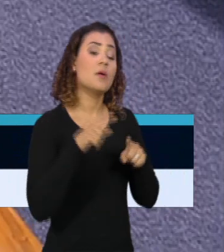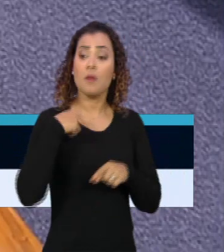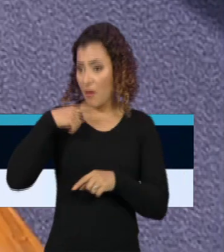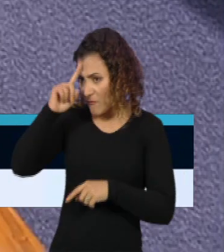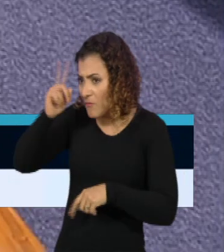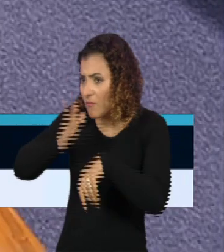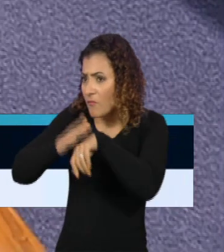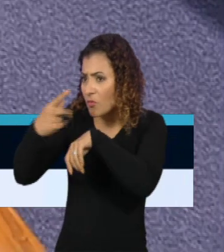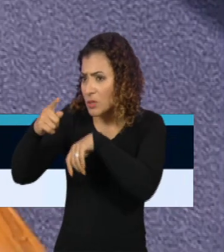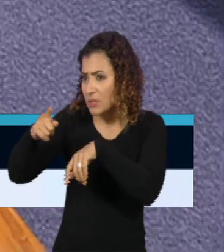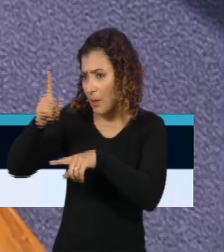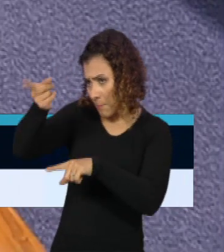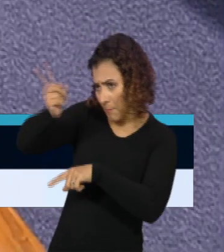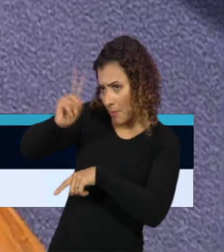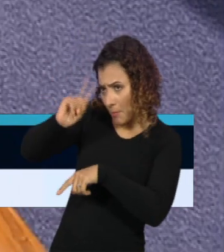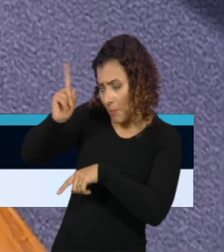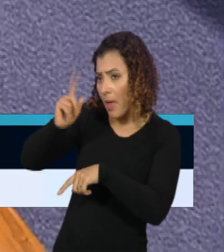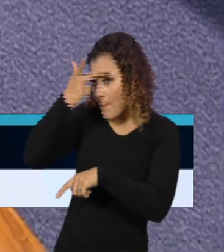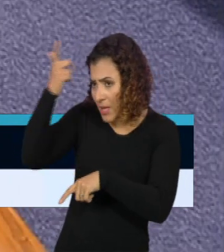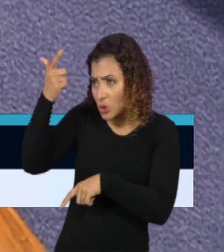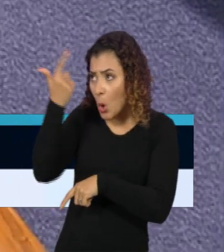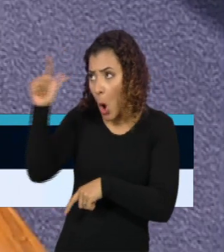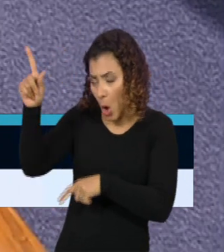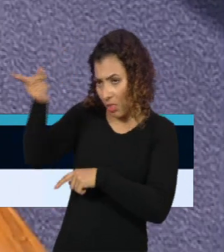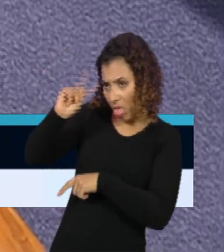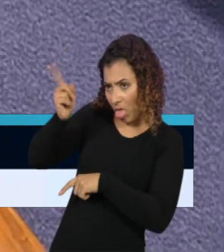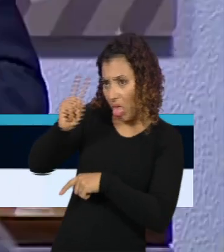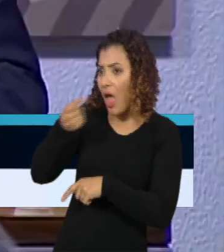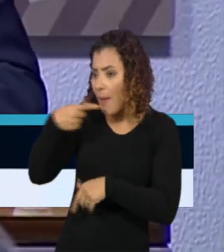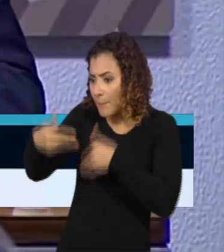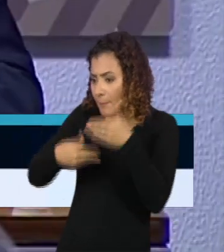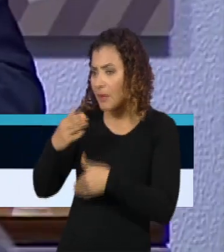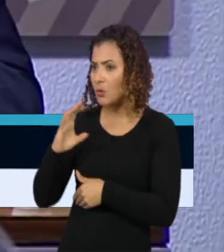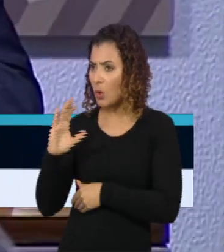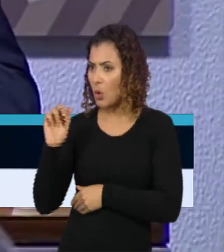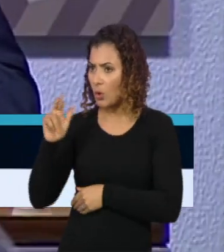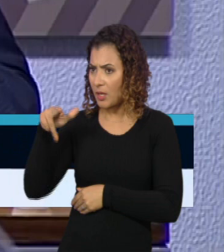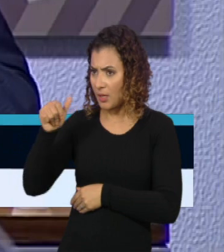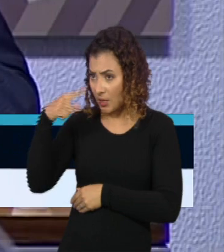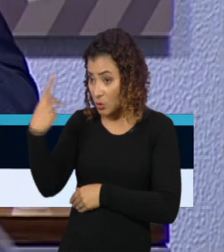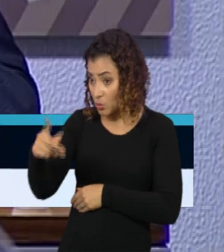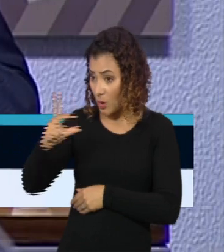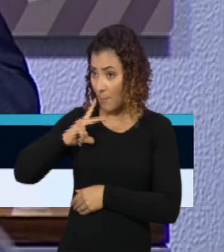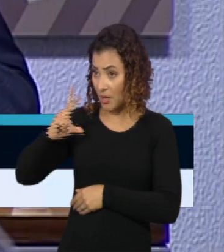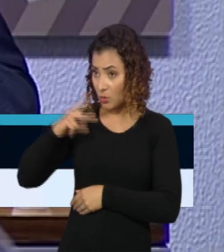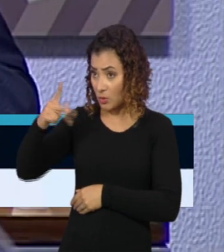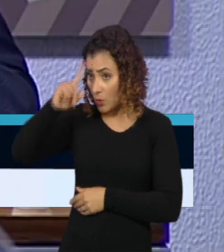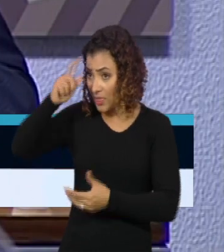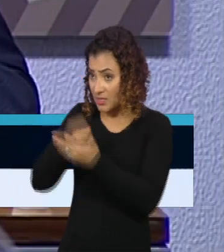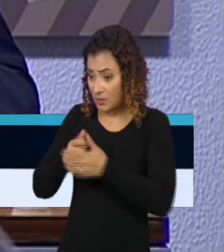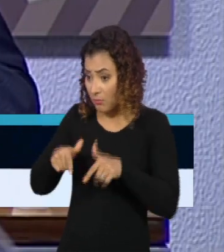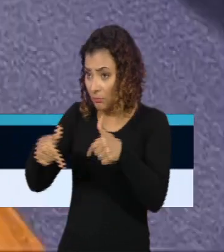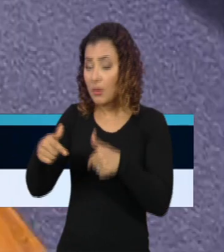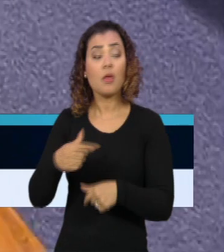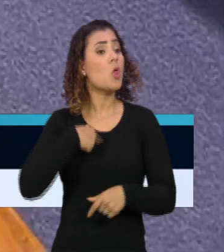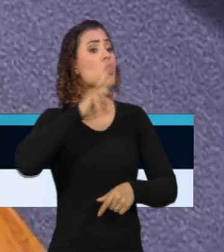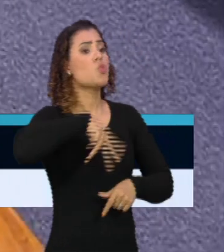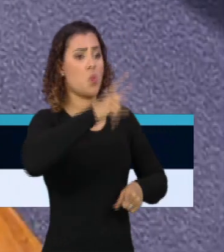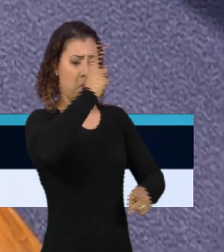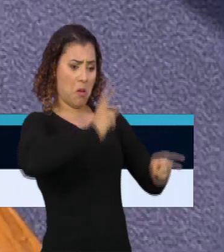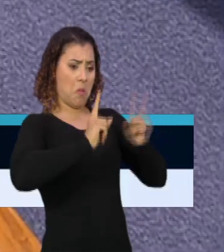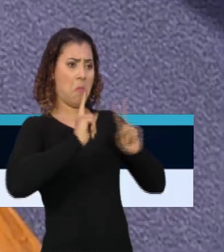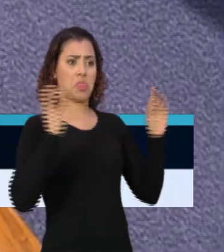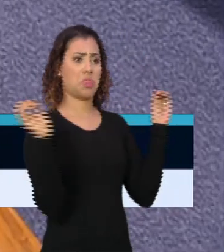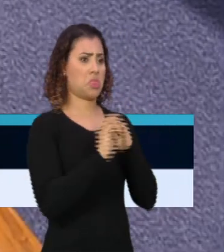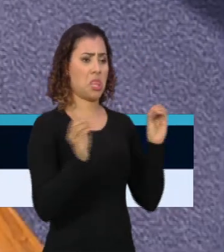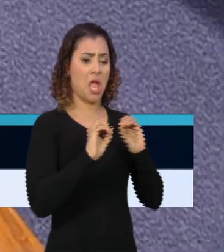ordem para fazer a defesa do uso da cloroquina não foi uma iniciativa sua pessoal nunca recebi ordem e o